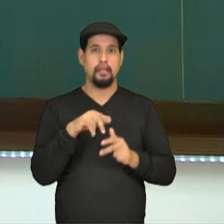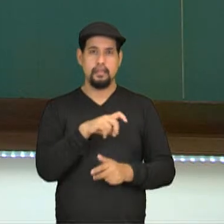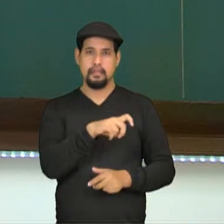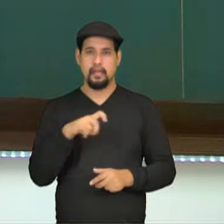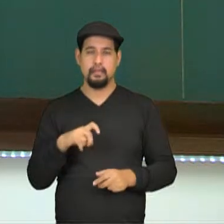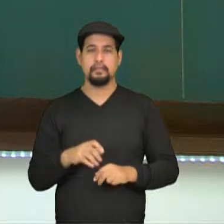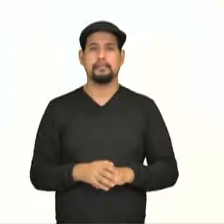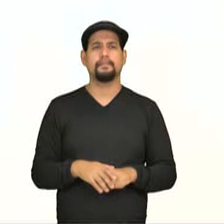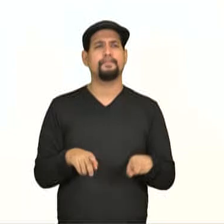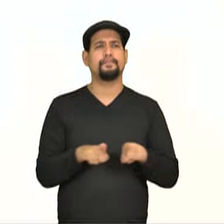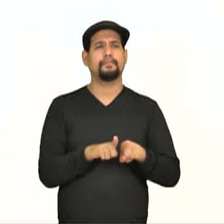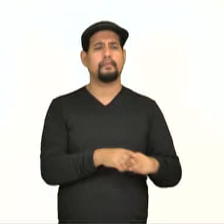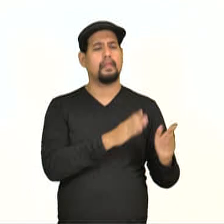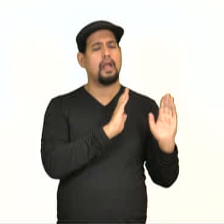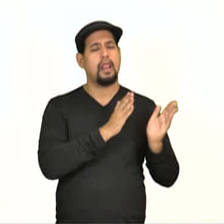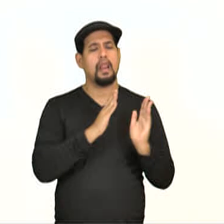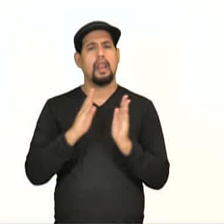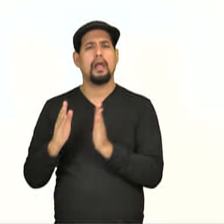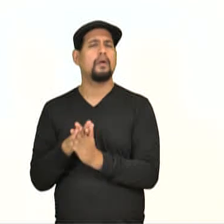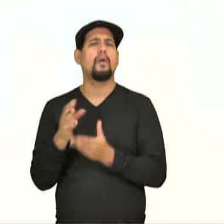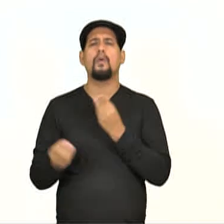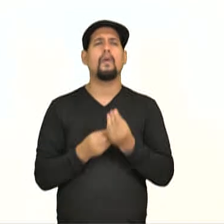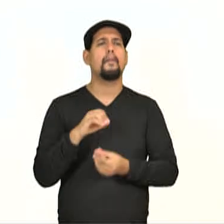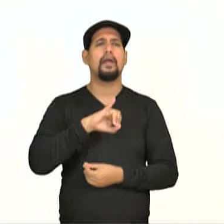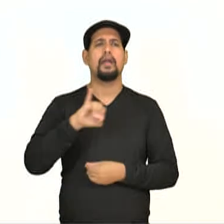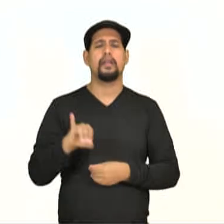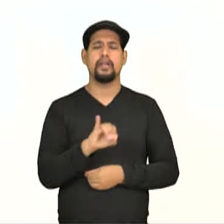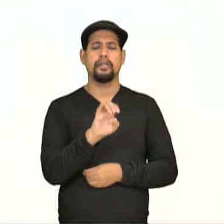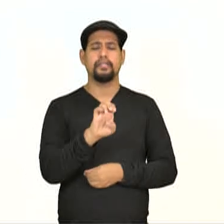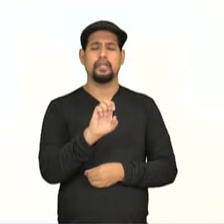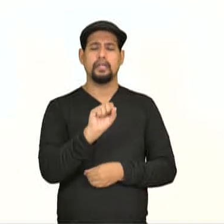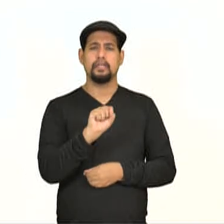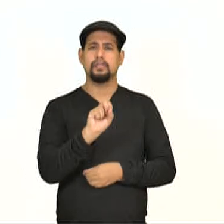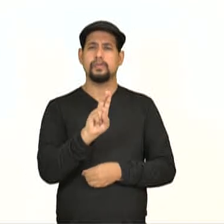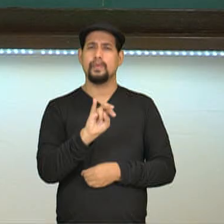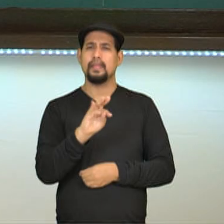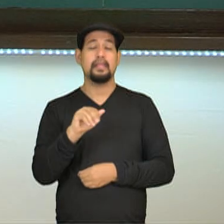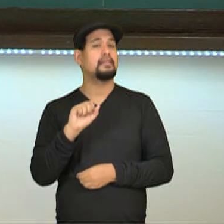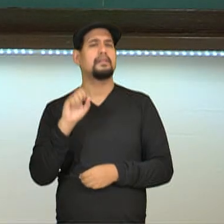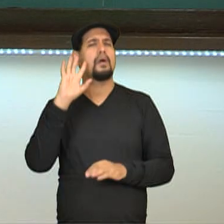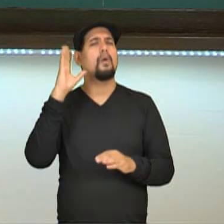A Ordem dos Jesuítas. Então veja, a Ordem dos Jesuítas ela foi fundada em